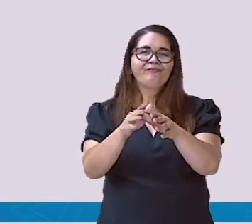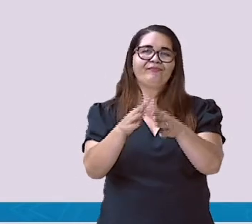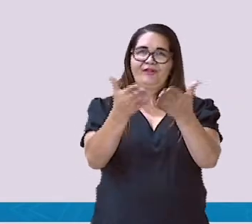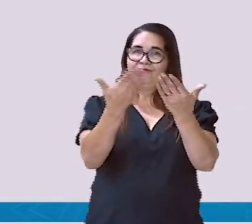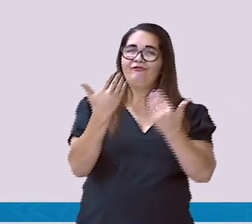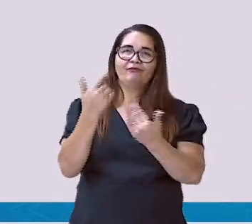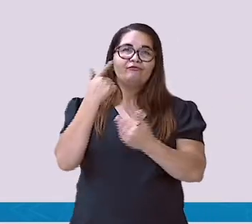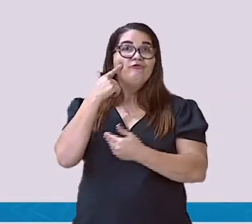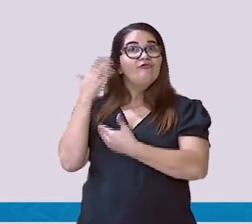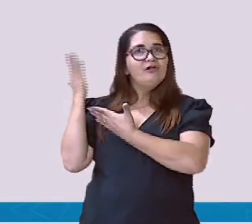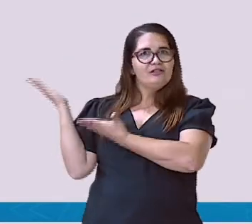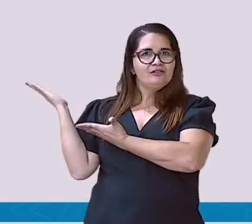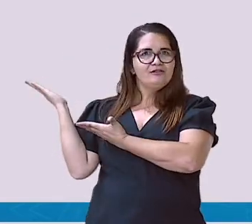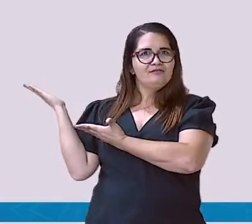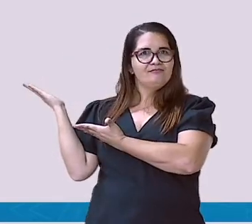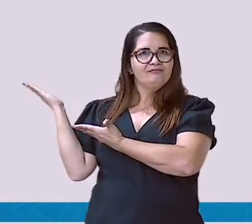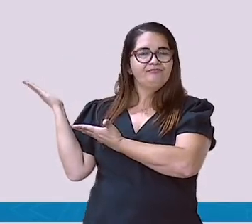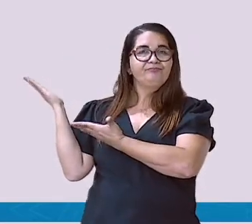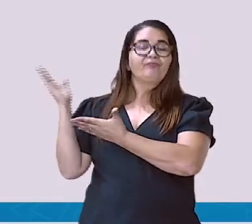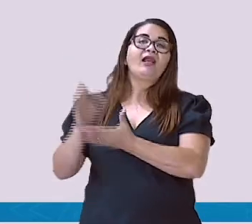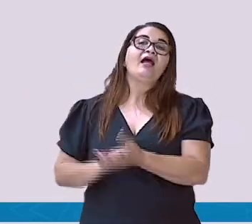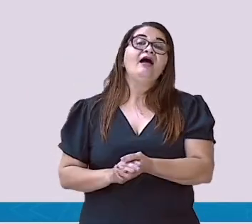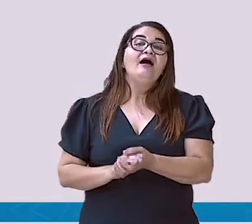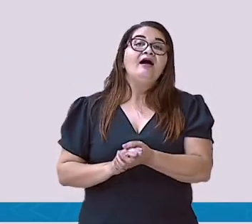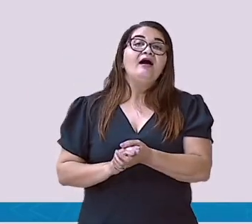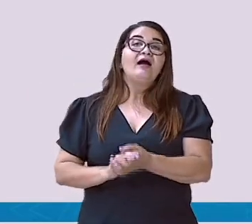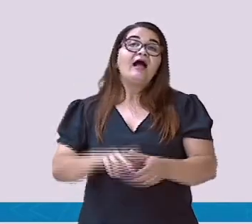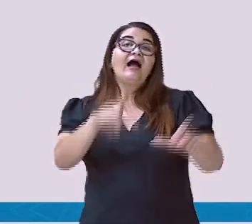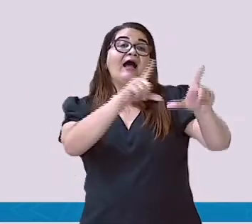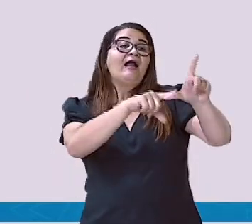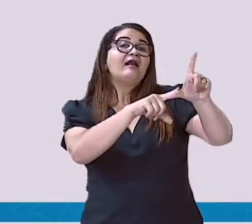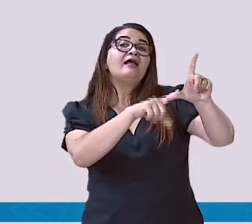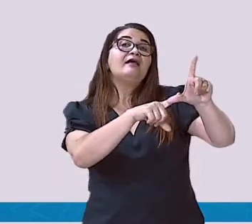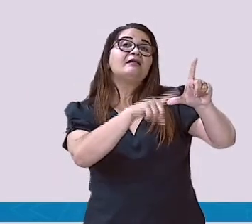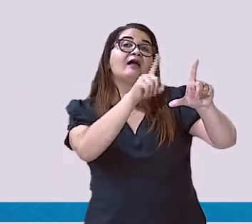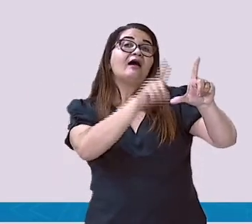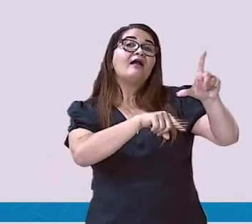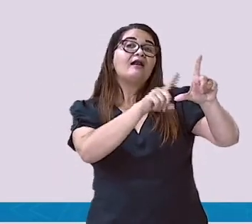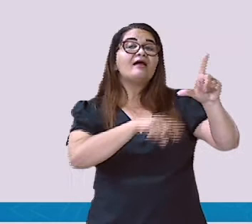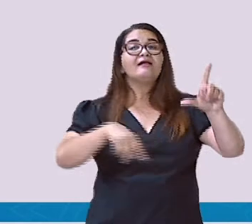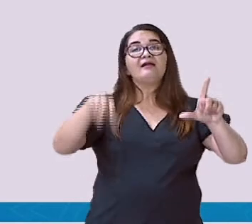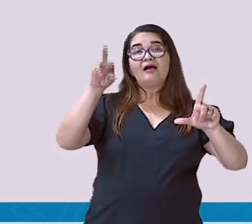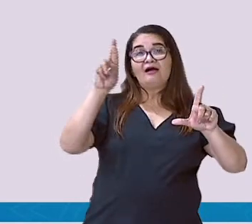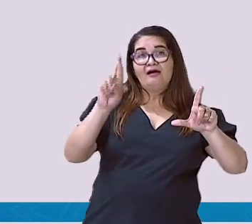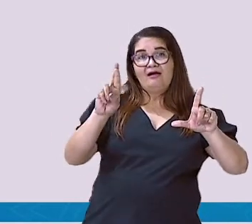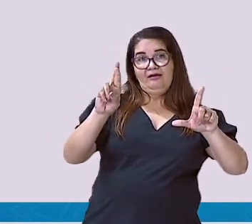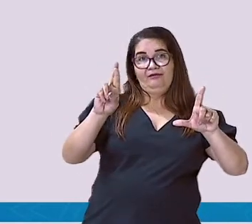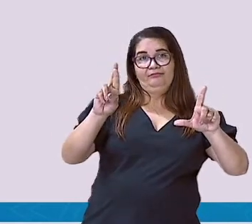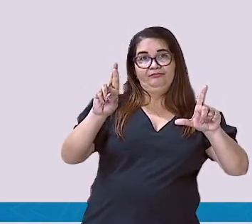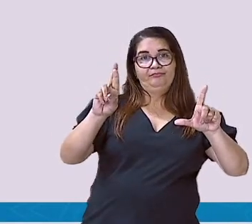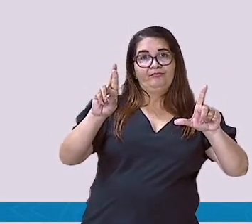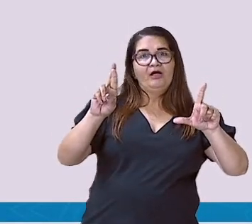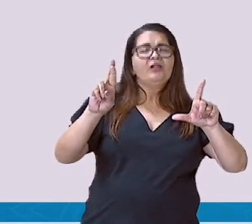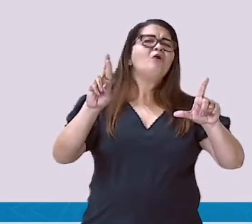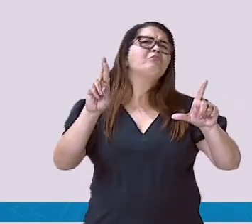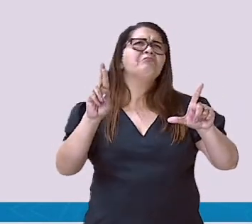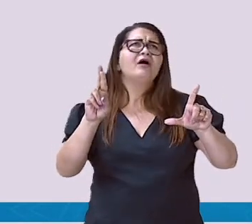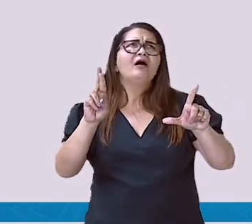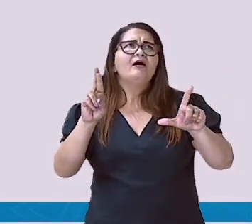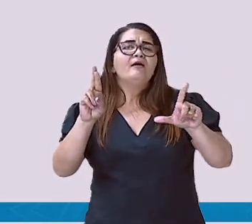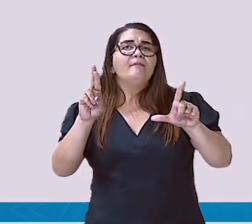curiosidade? A letra R. Em algumas palavras, o R